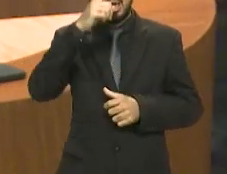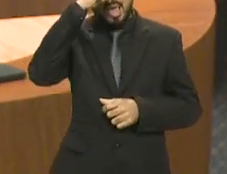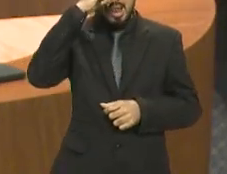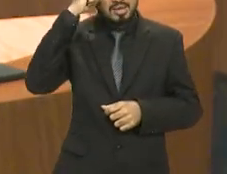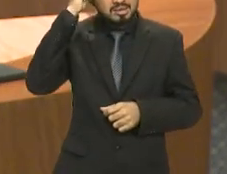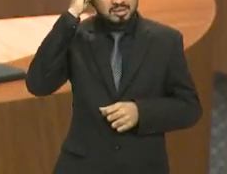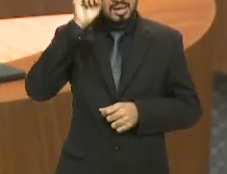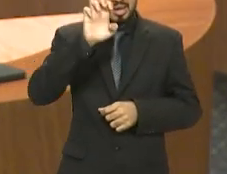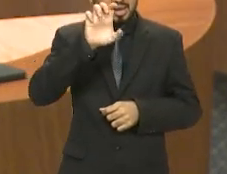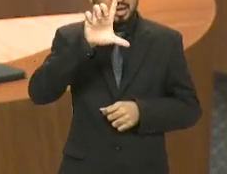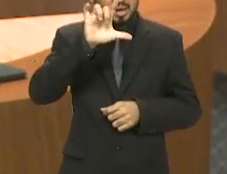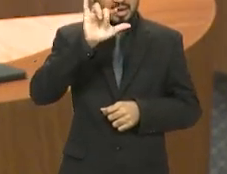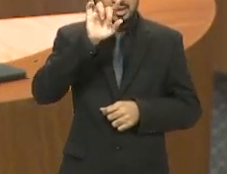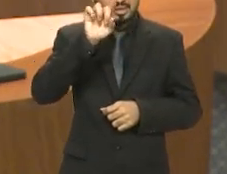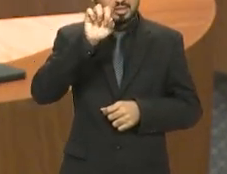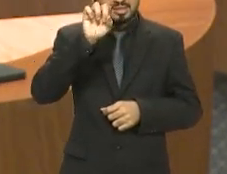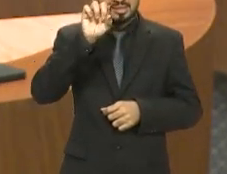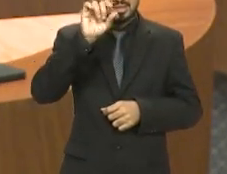Elisiane Gama,